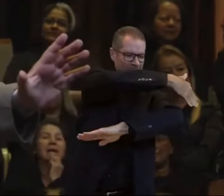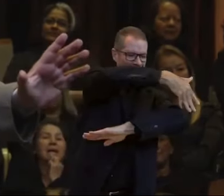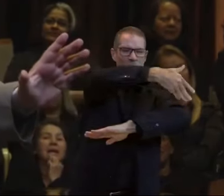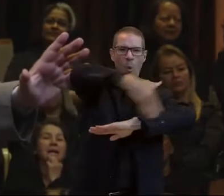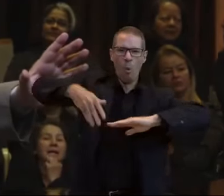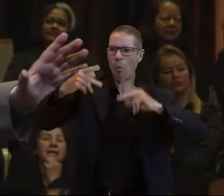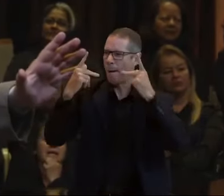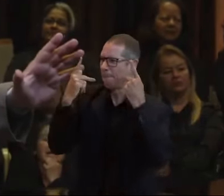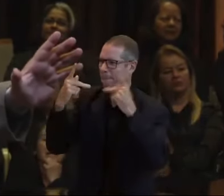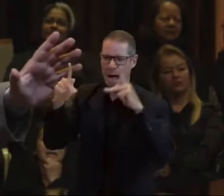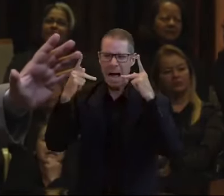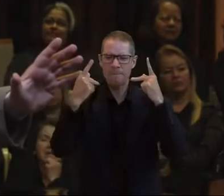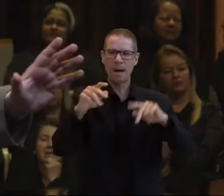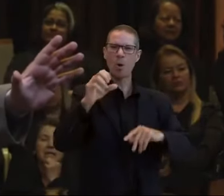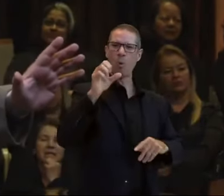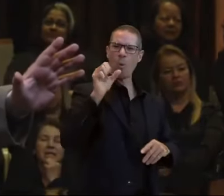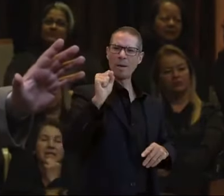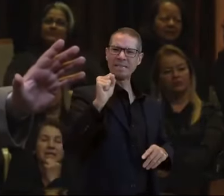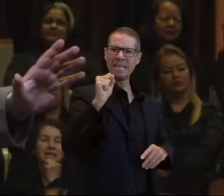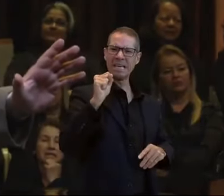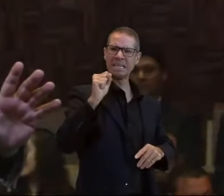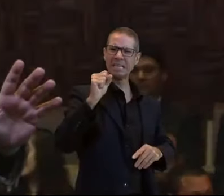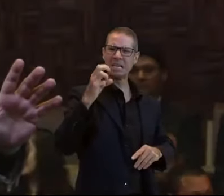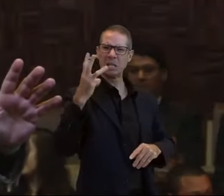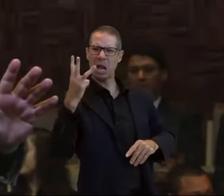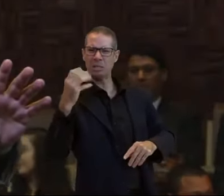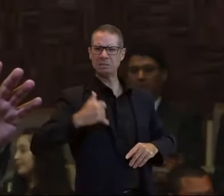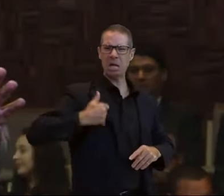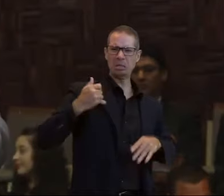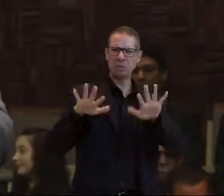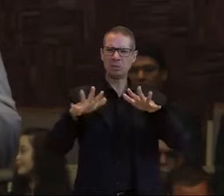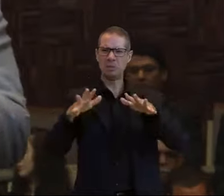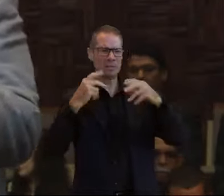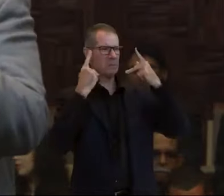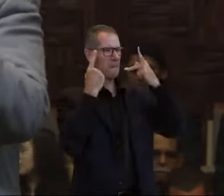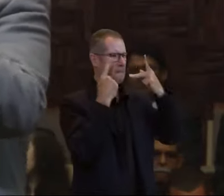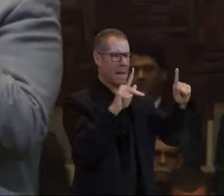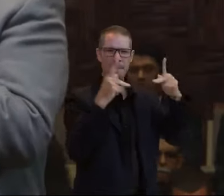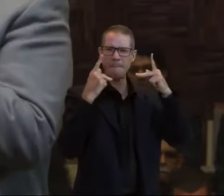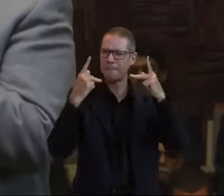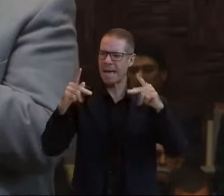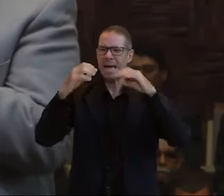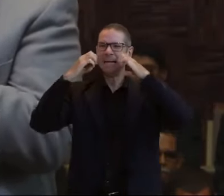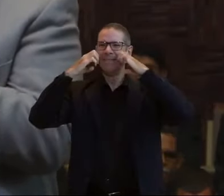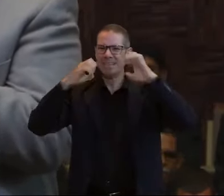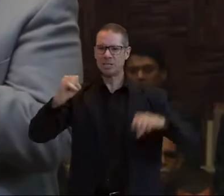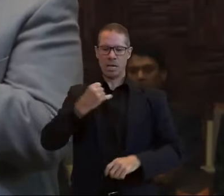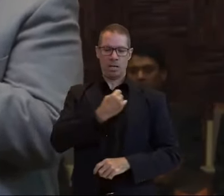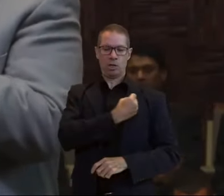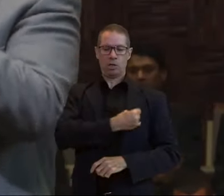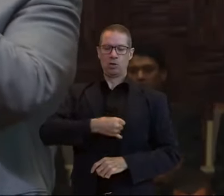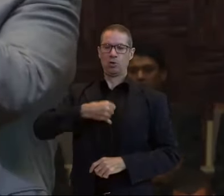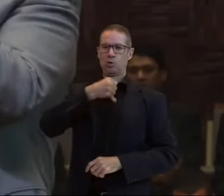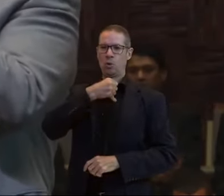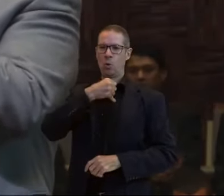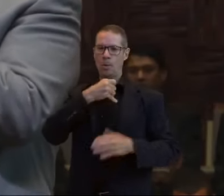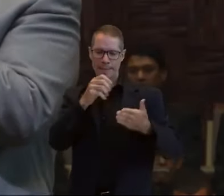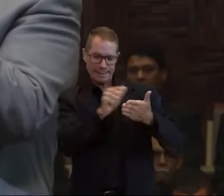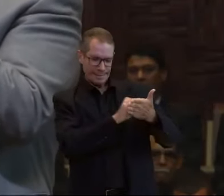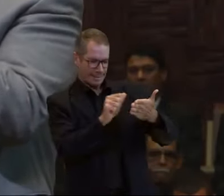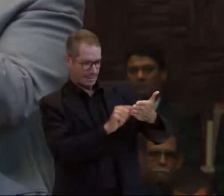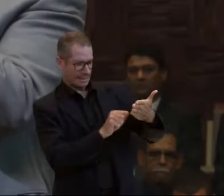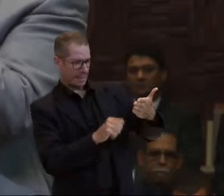rua, aos seus 80 e tantos anos, com um evangelho de João, escrito